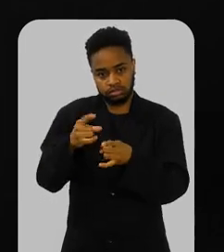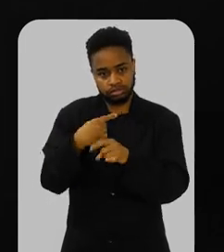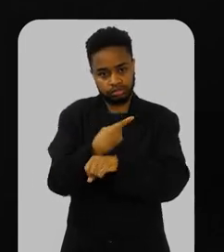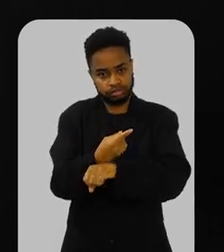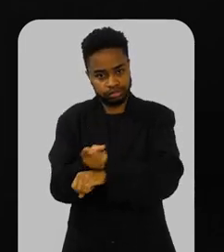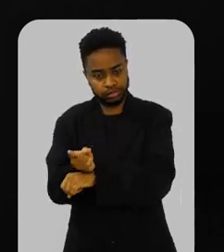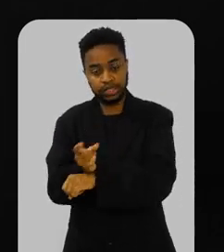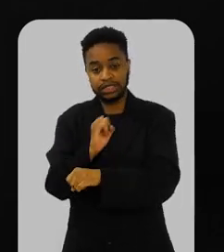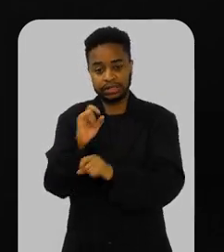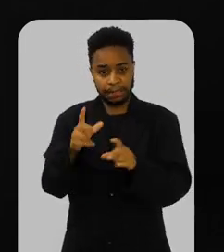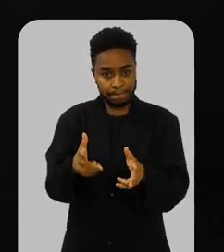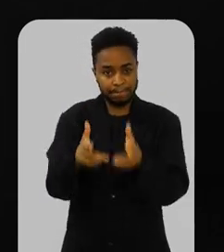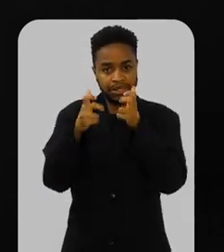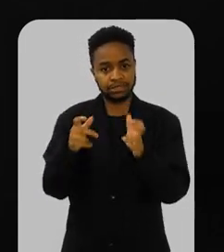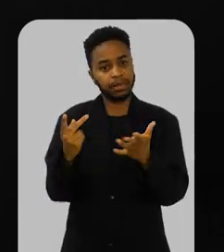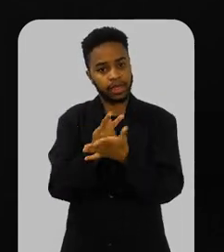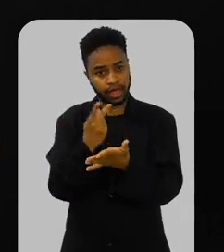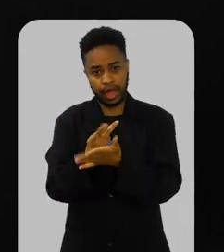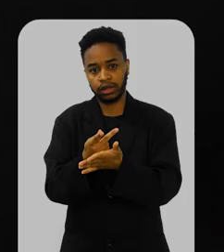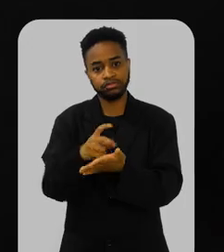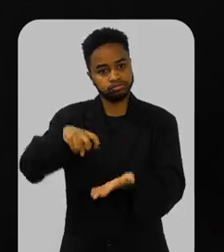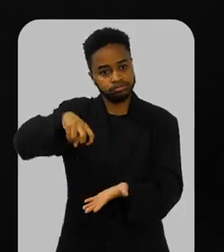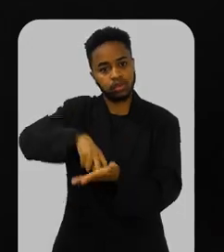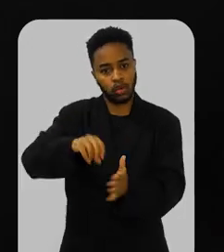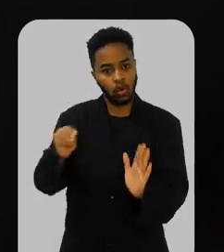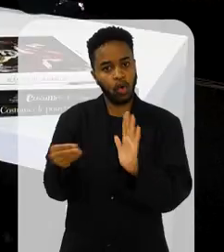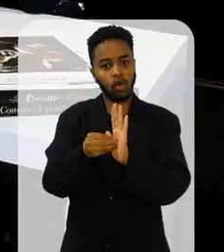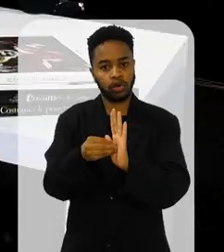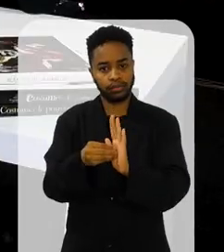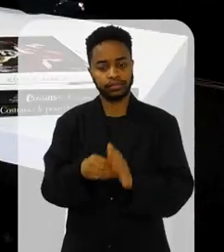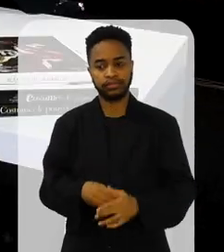a punição, já é automático. Muito rigorosa a